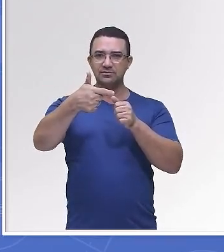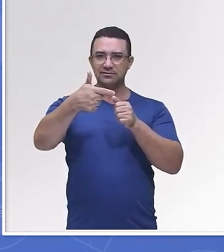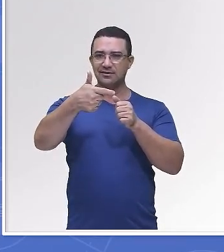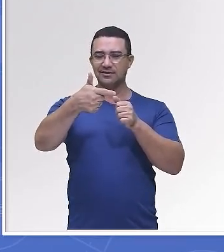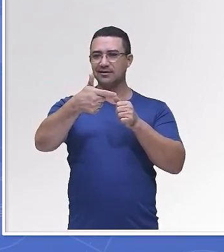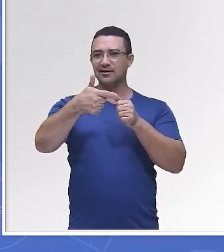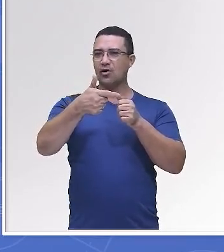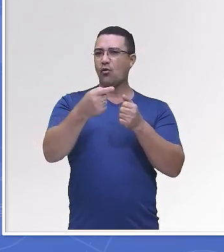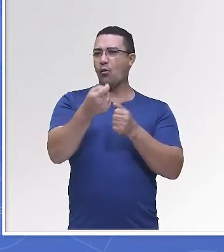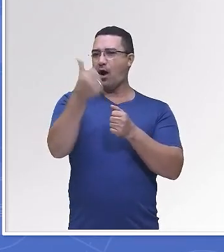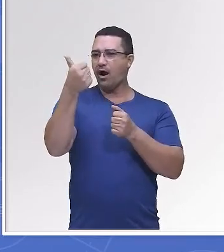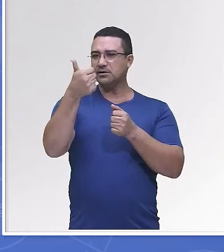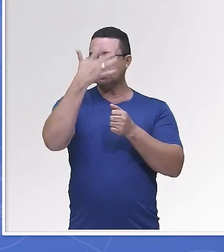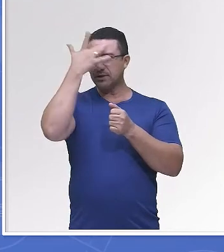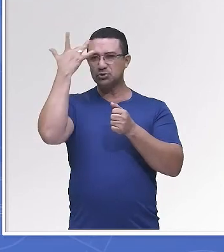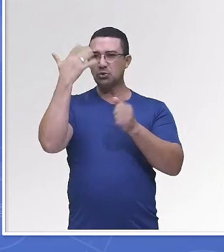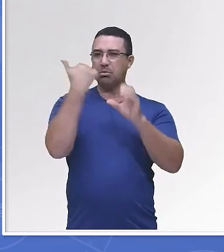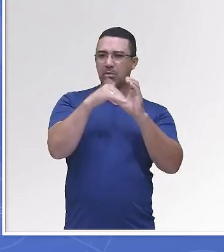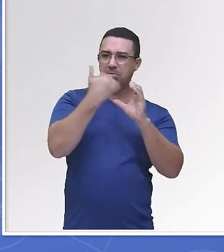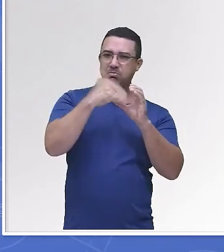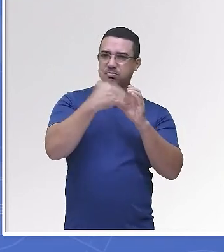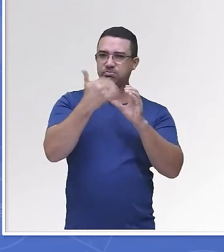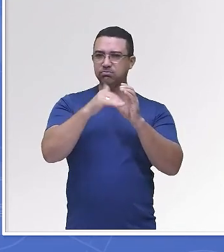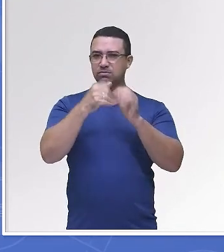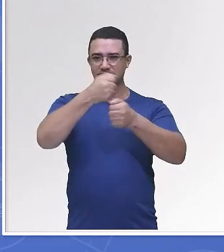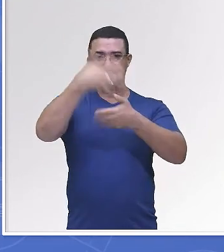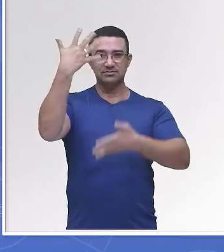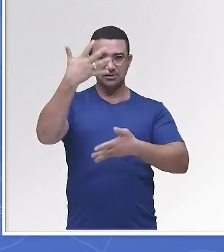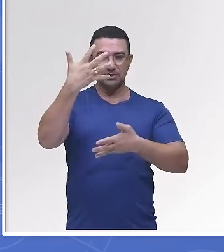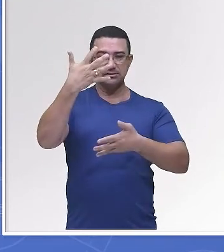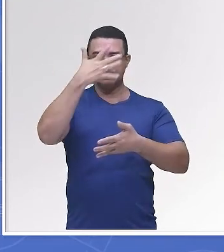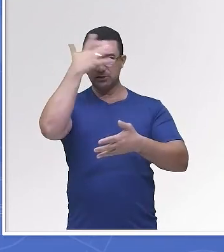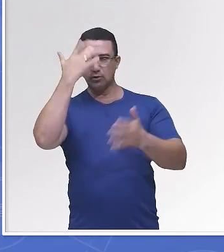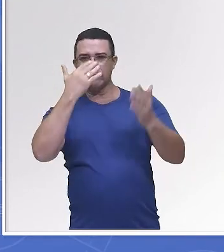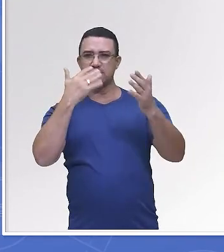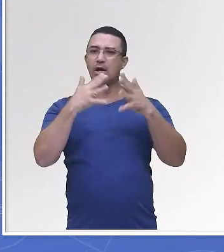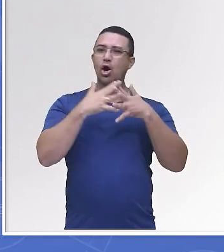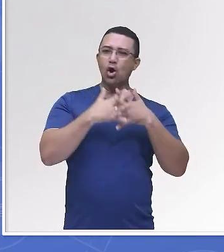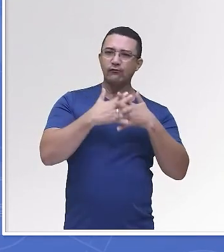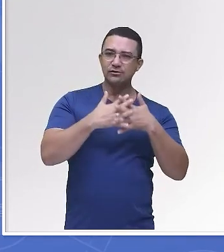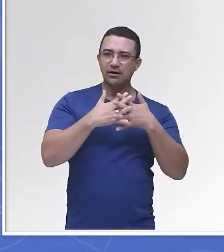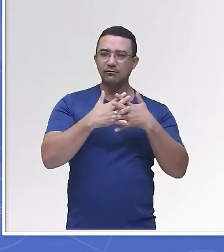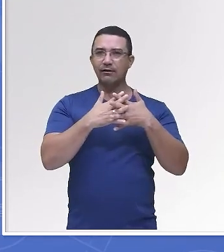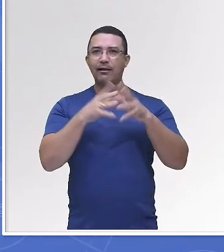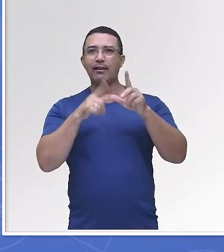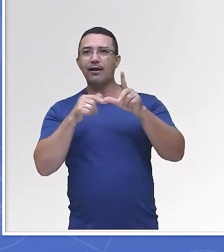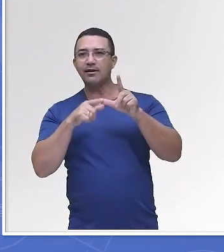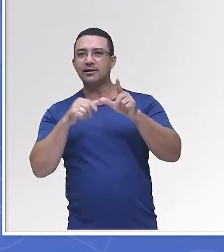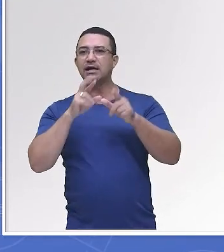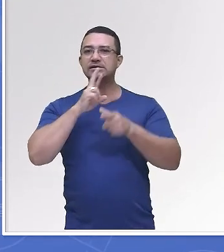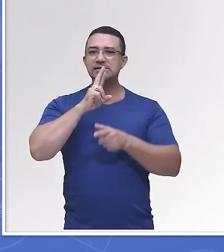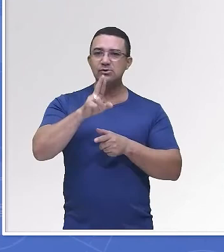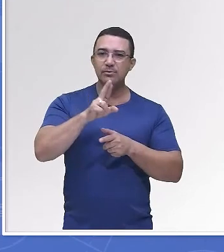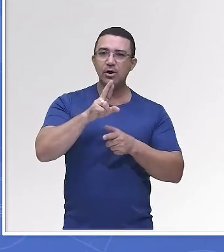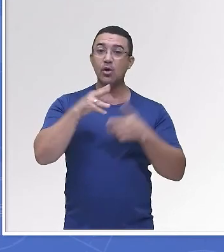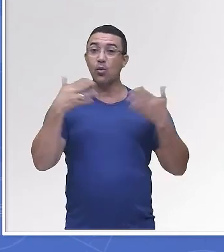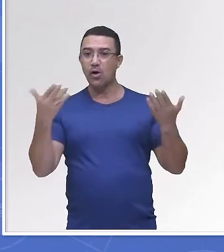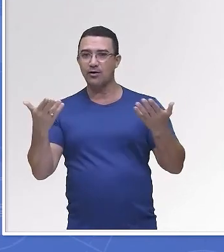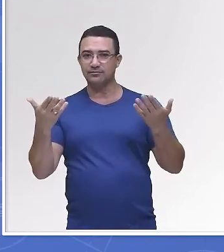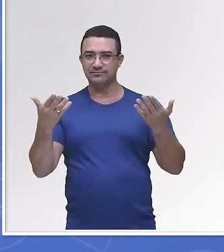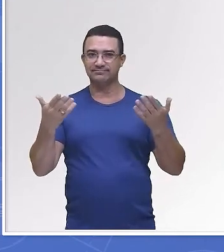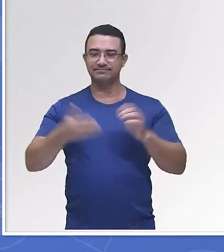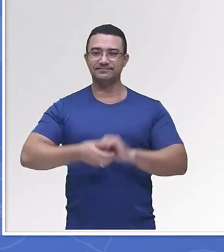né? Aqui no nosso chat a gente estava observando que vocês estão mais divididos em relação à resposta correta, né? Então aqui vamos